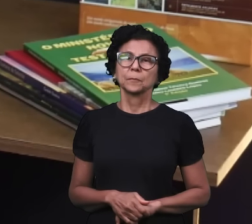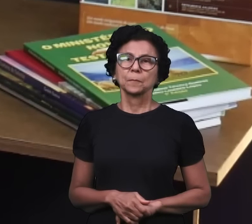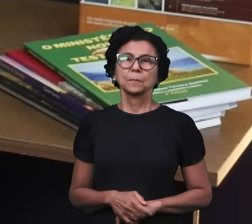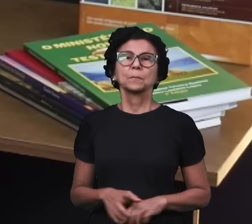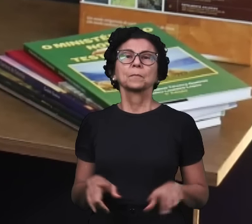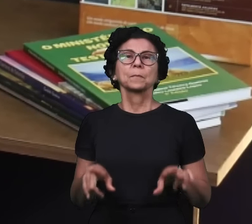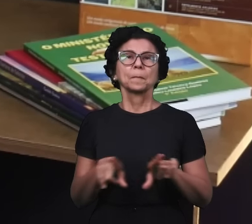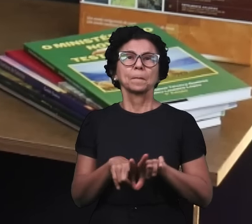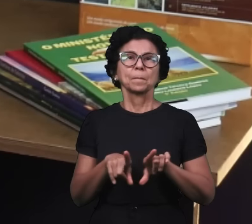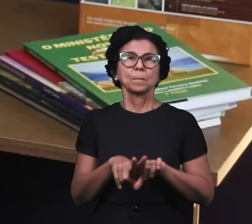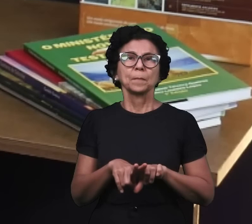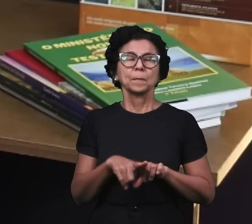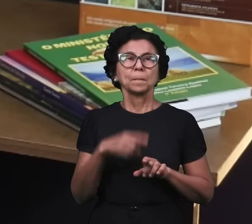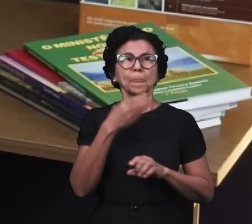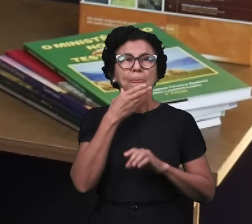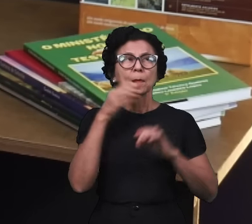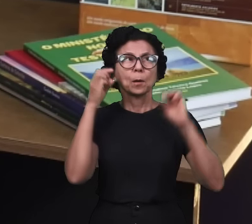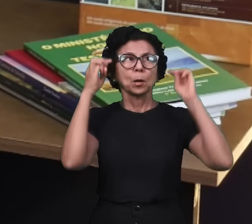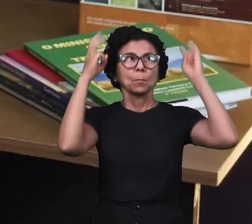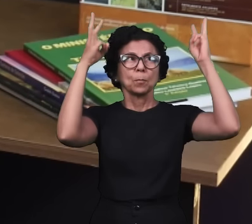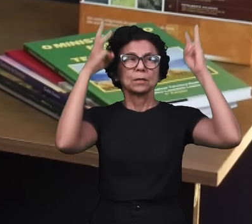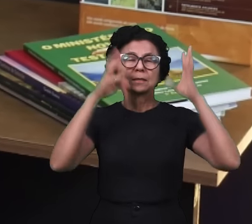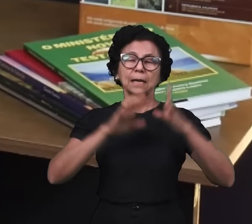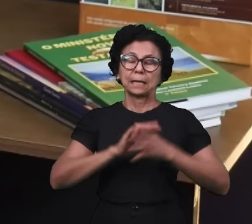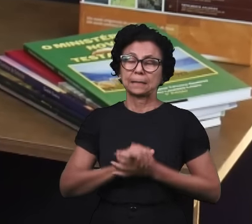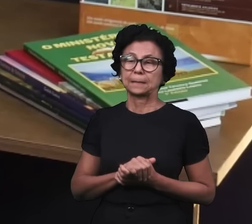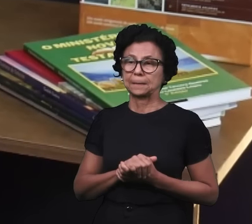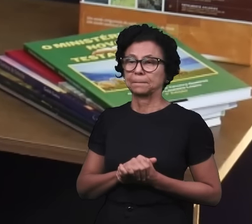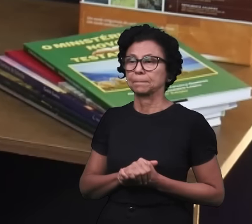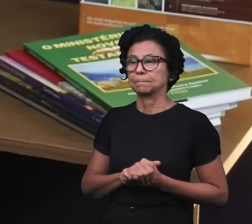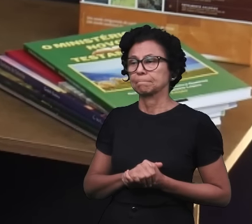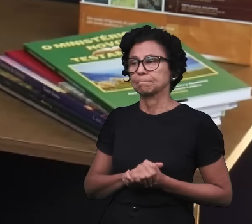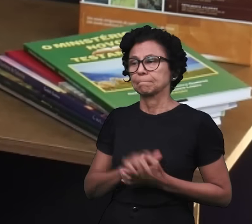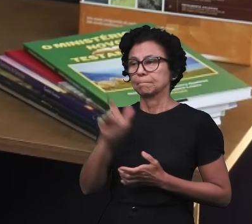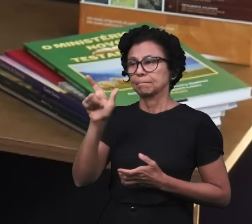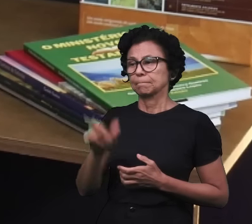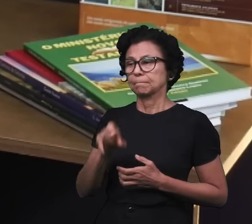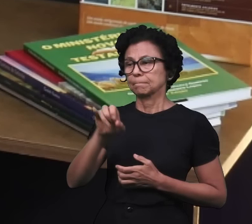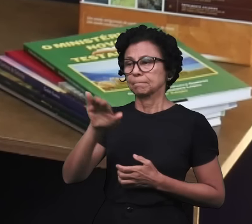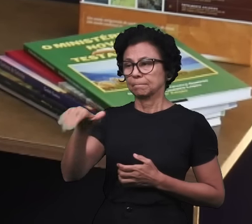que começa a aparecer, que é Josué, e diz assim: olha, eu vou para o monte,